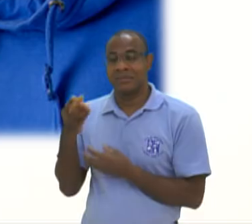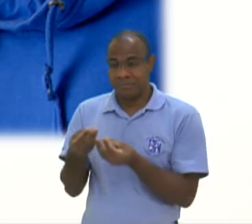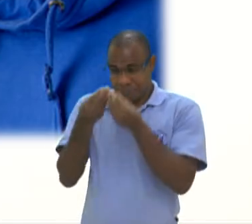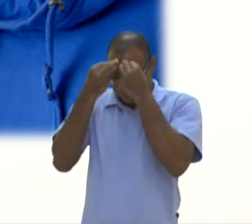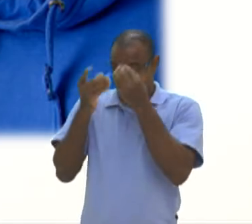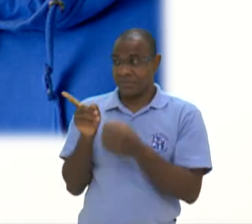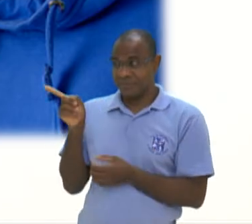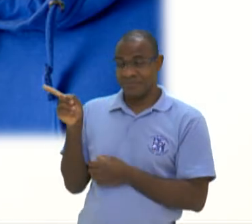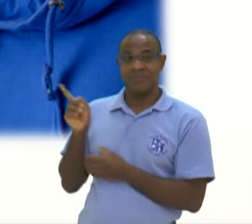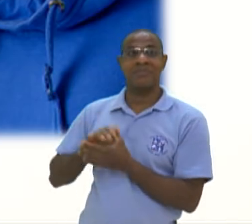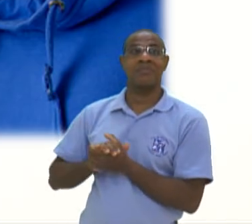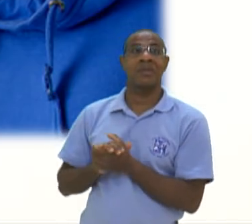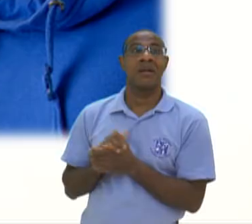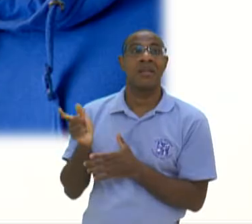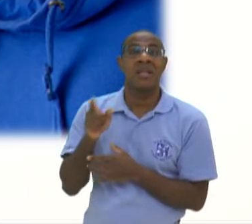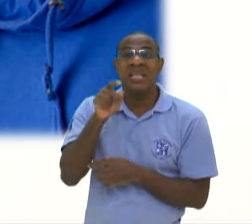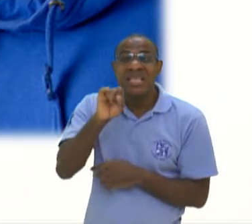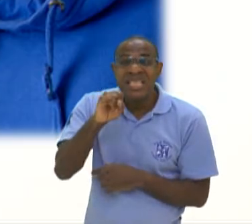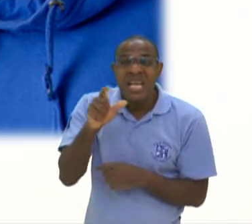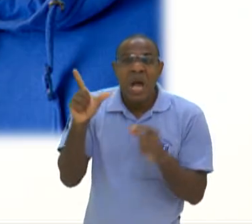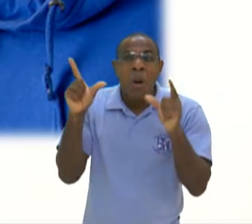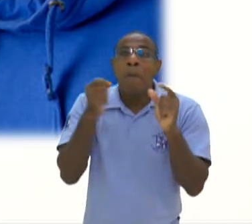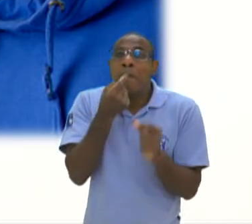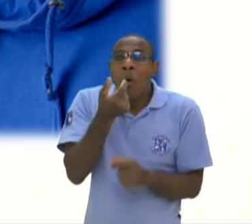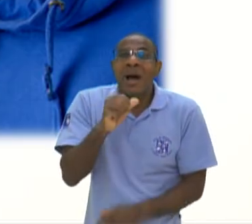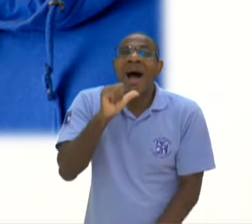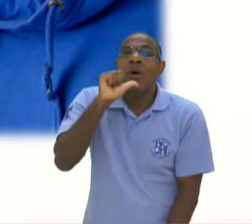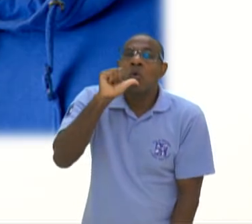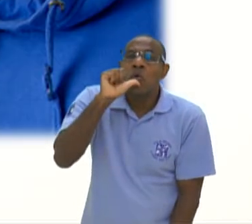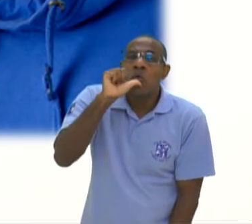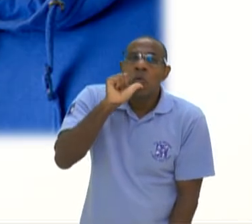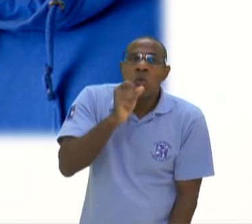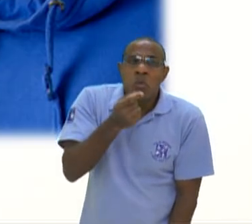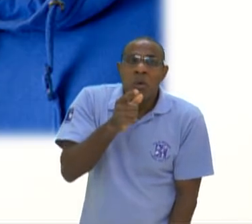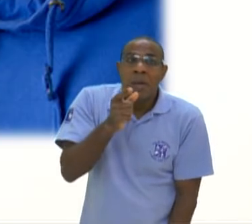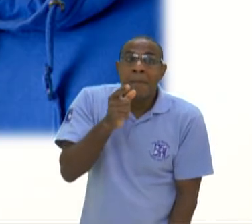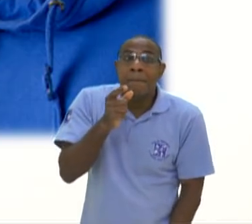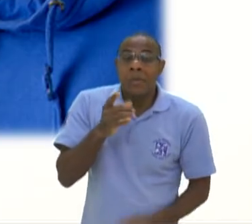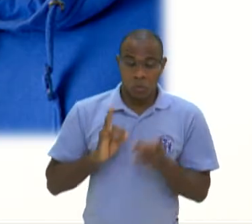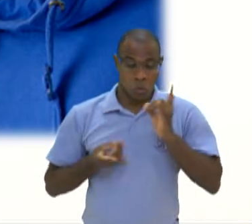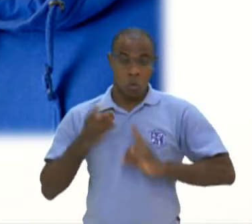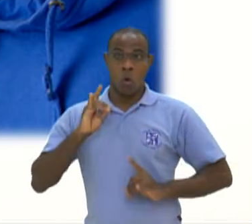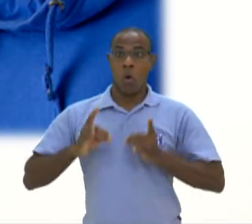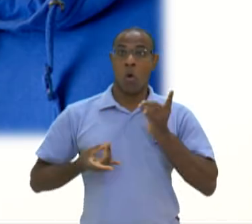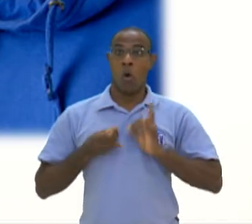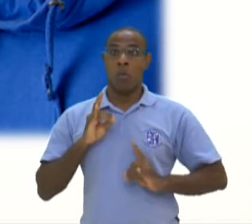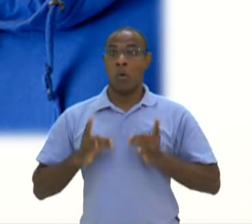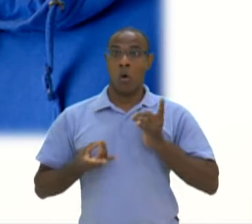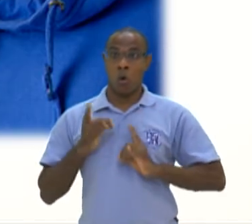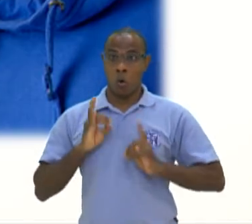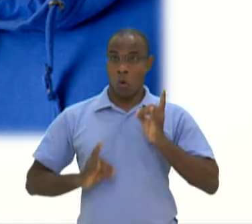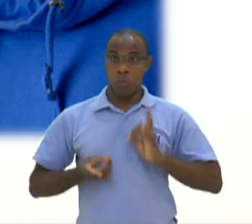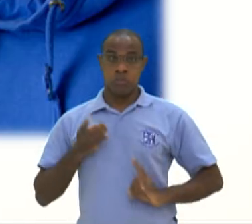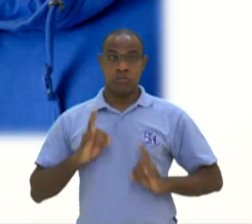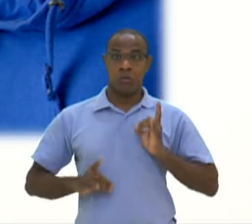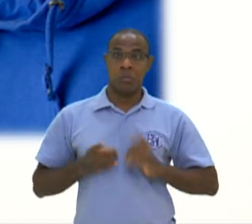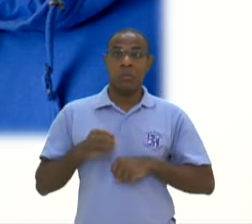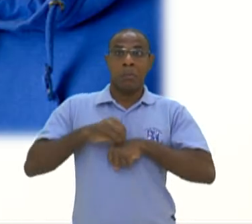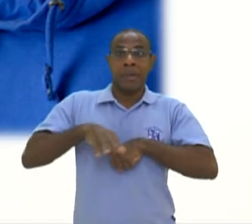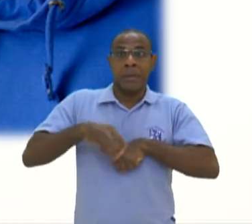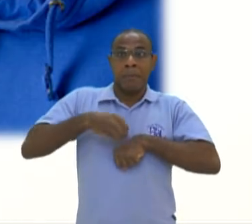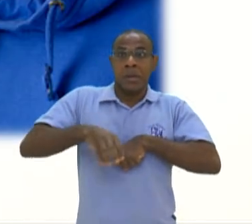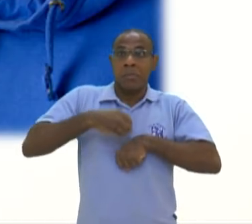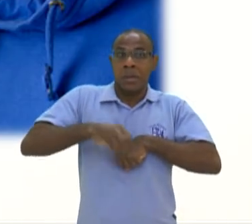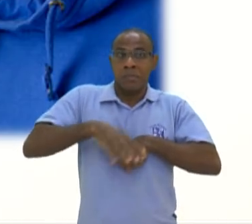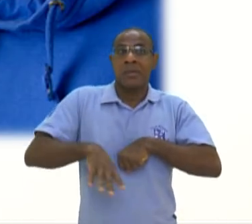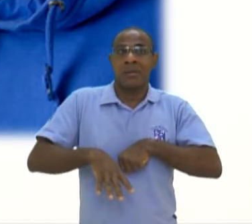gravar. Quanto menos água você toma, mais hormônio diurético a sua hipófise vai liberar. E